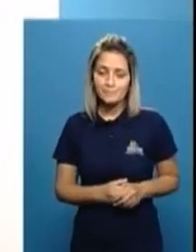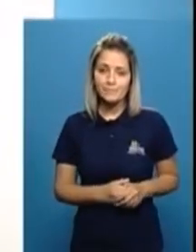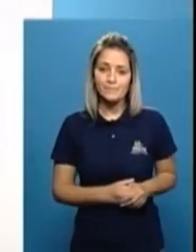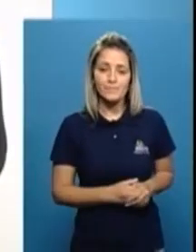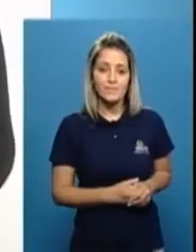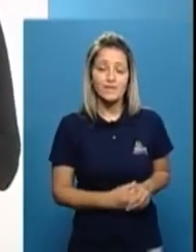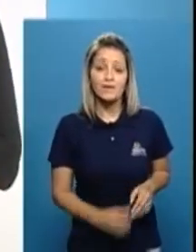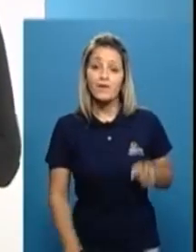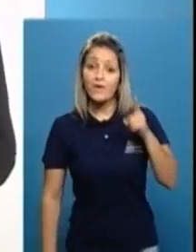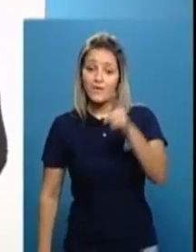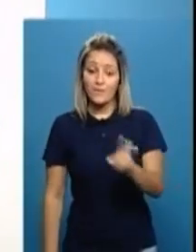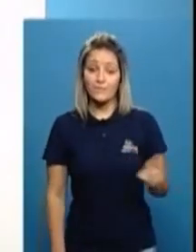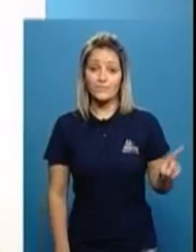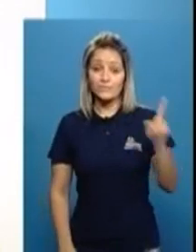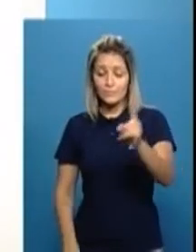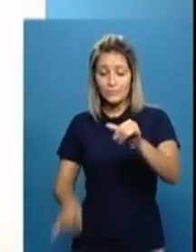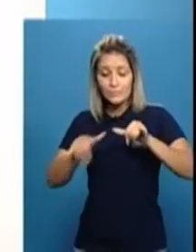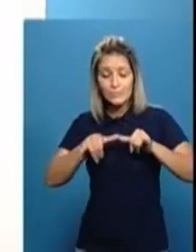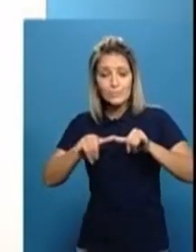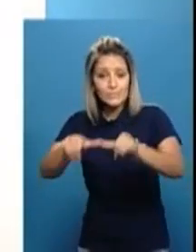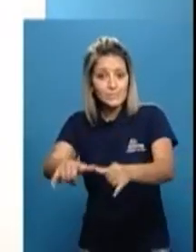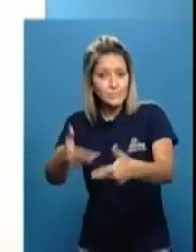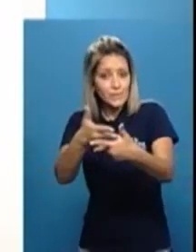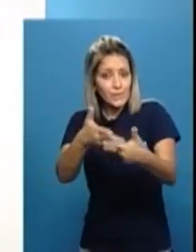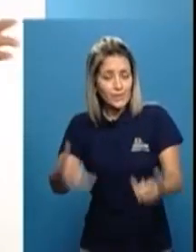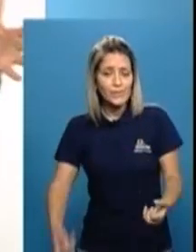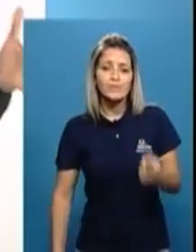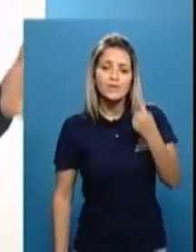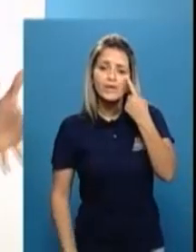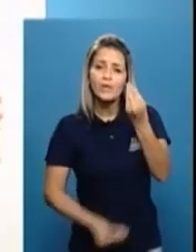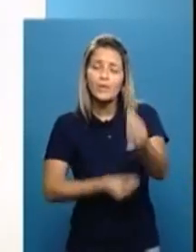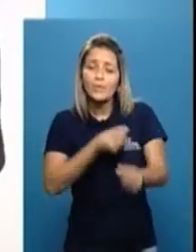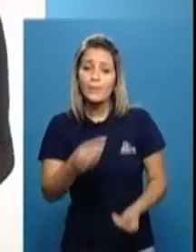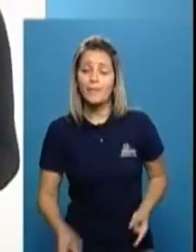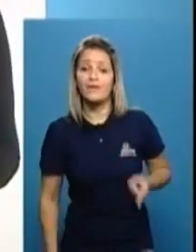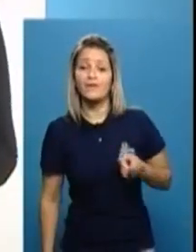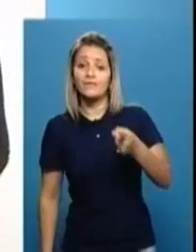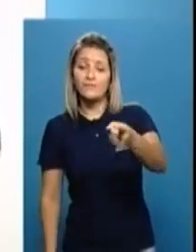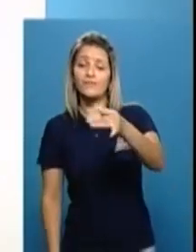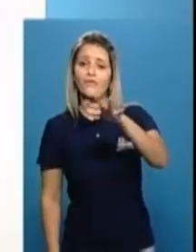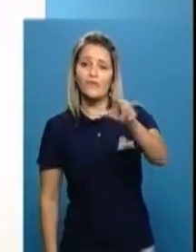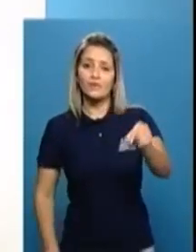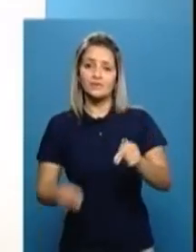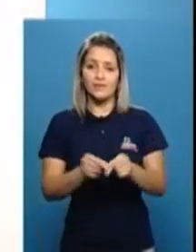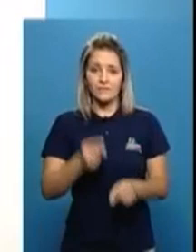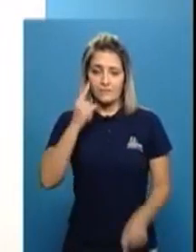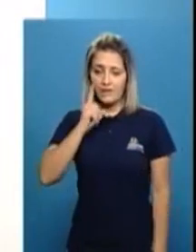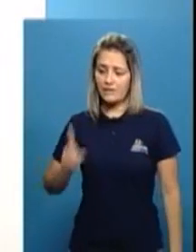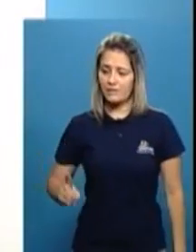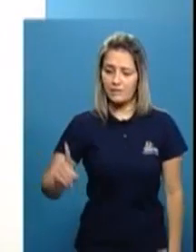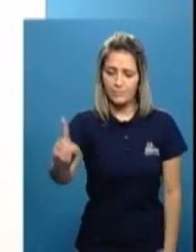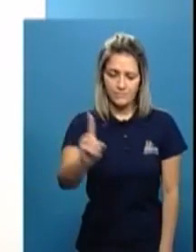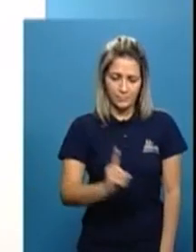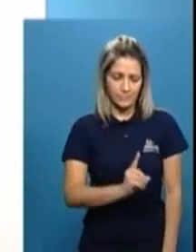Quando você vai a um supermercado, você não irá obrigatoriamente passar por todos os